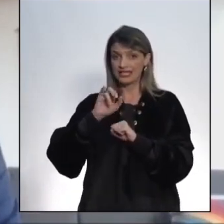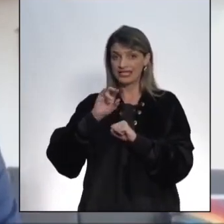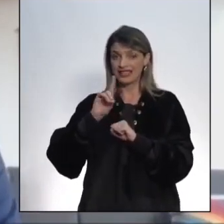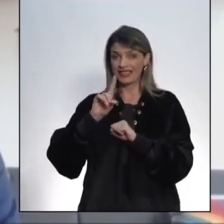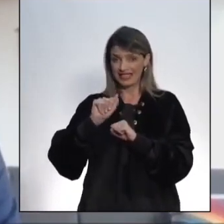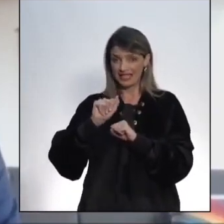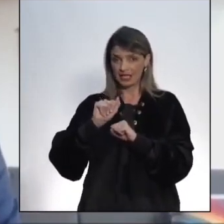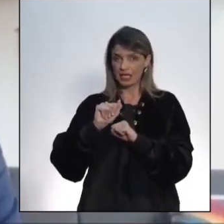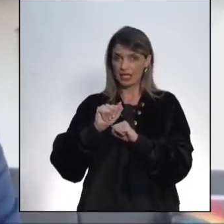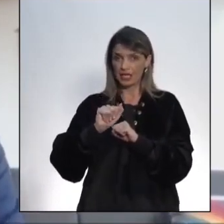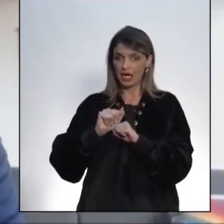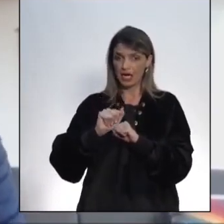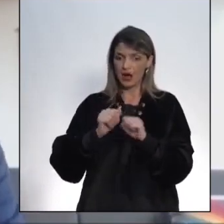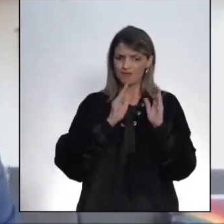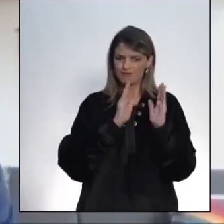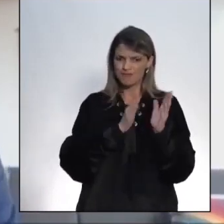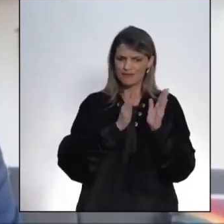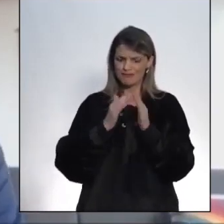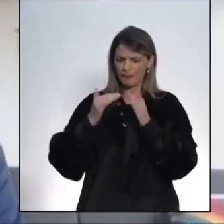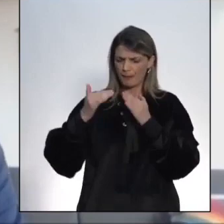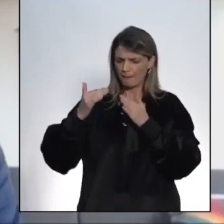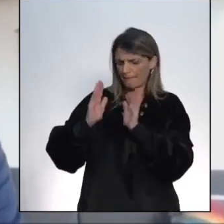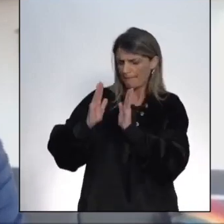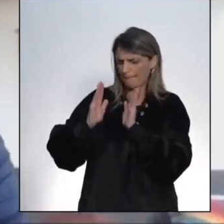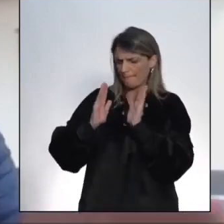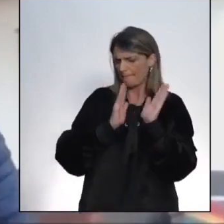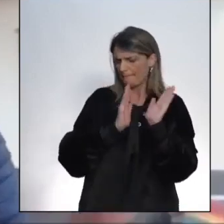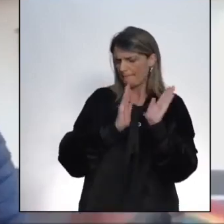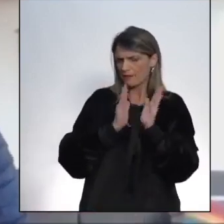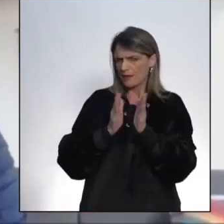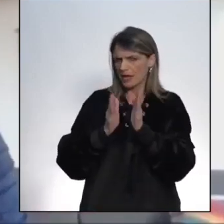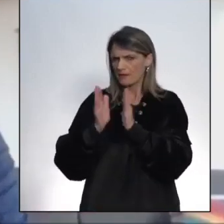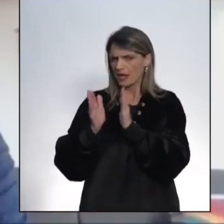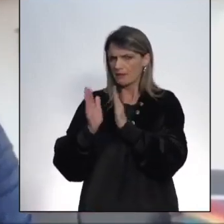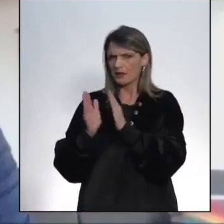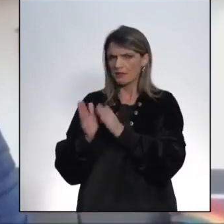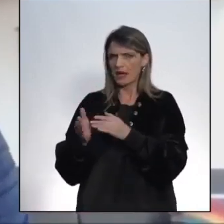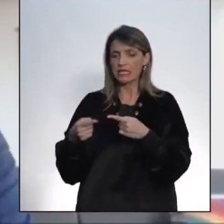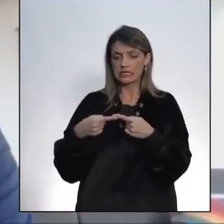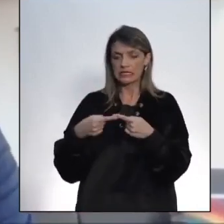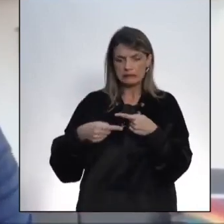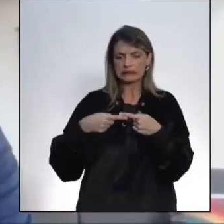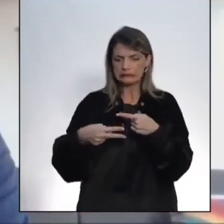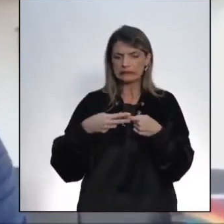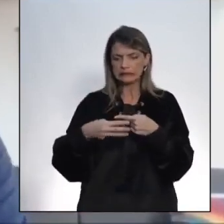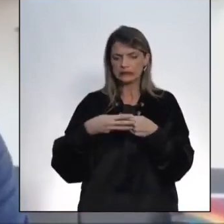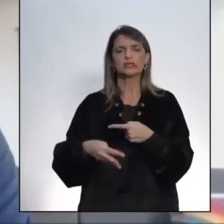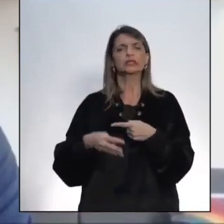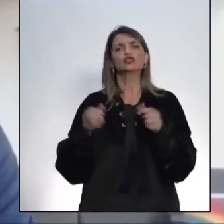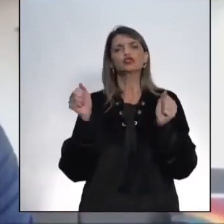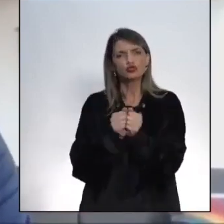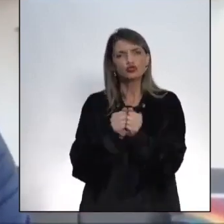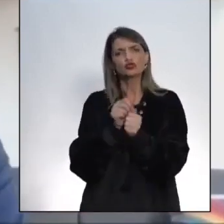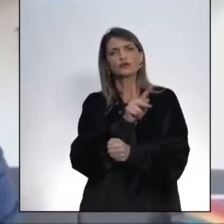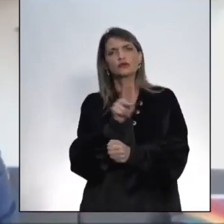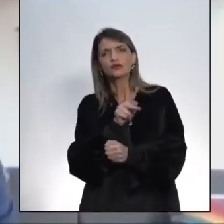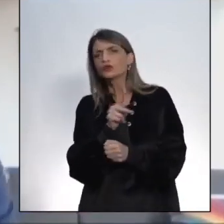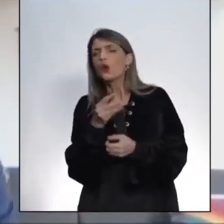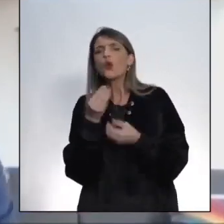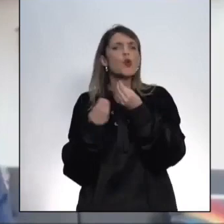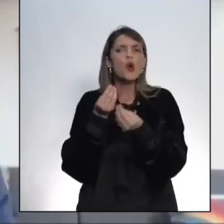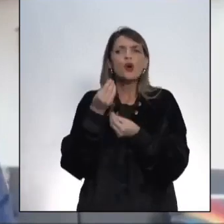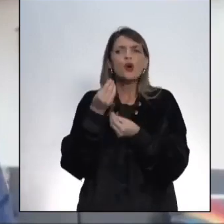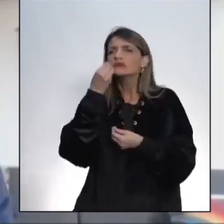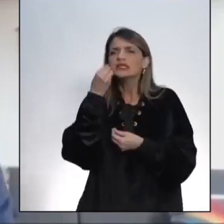de semanal, por exemplo, é o que a gente está fazendo lá na nossa escola. Toda semana, sentar com os professores, e aí, como é que foi? Como é que